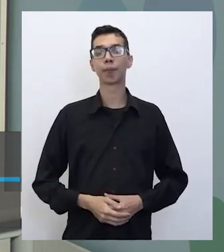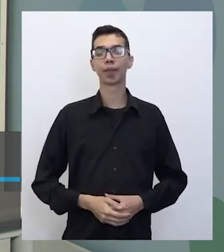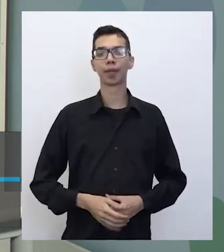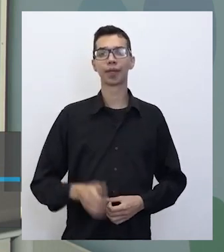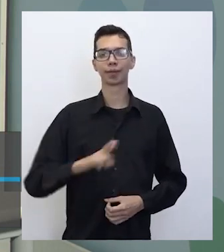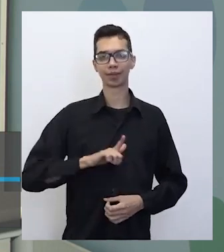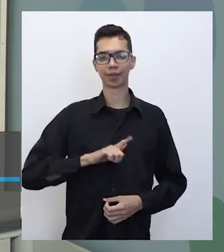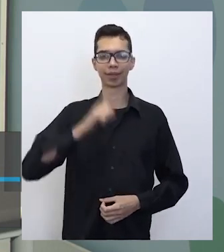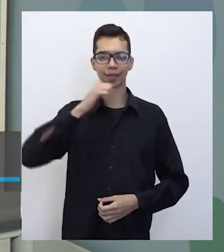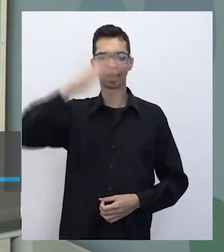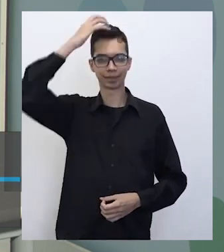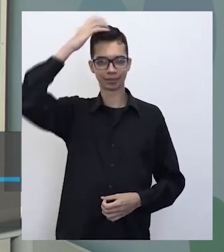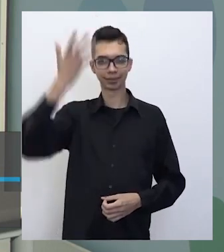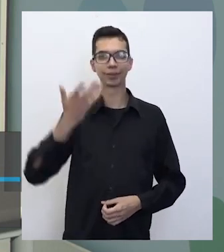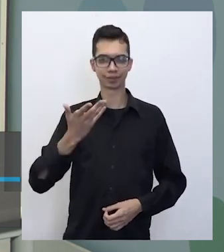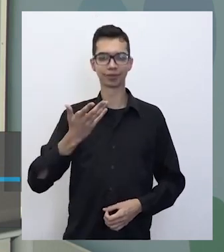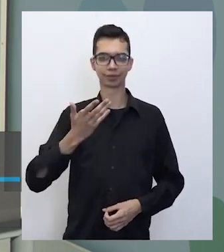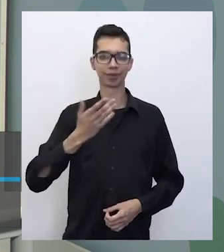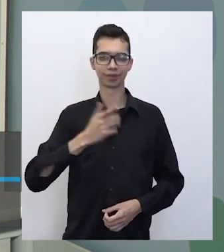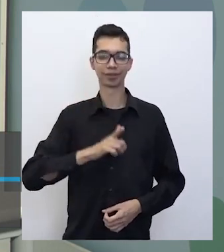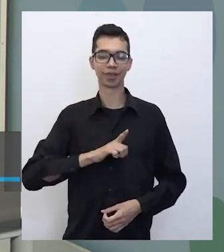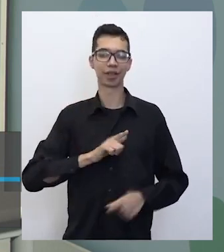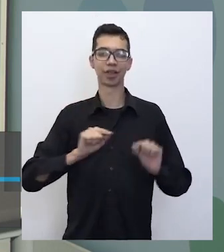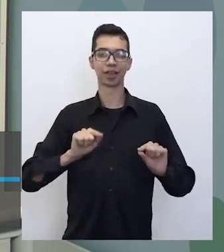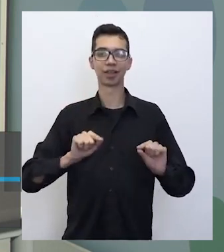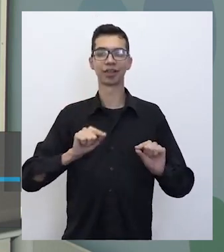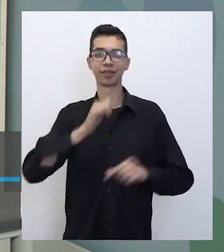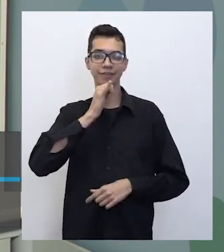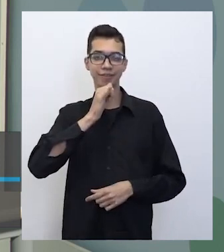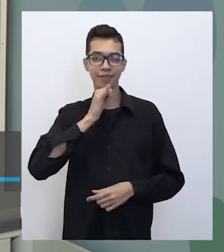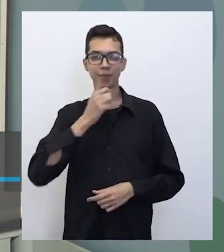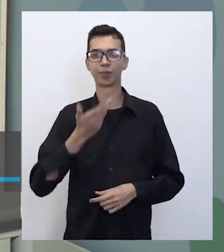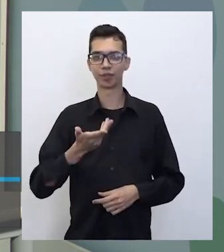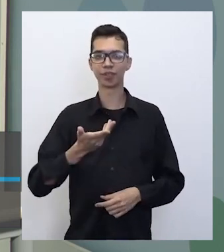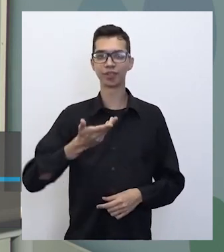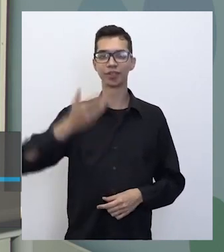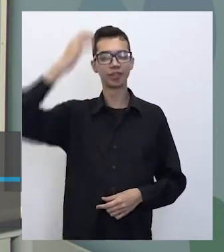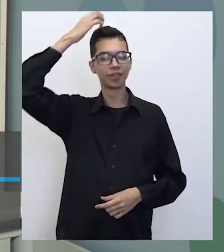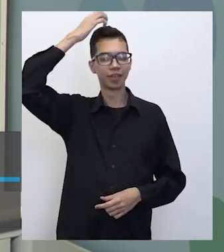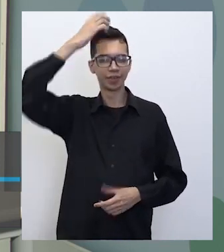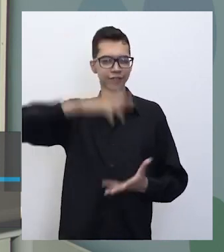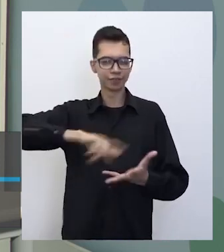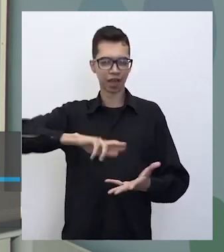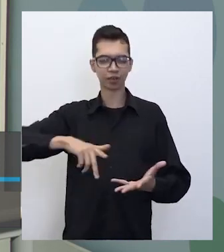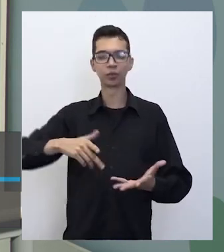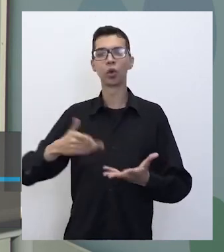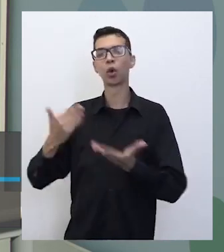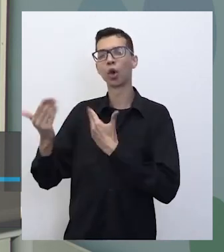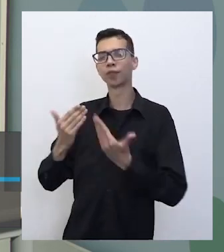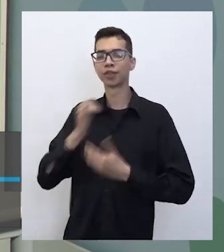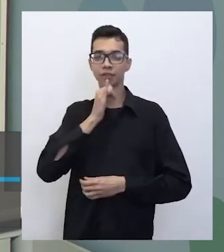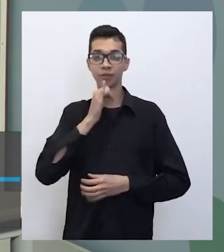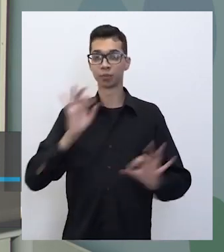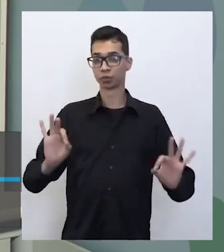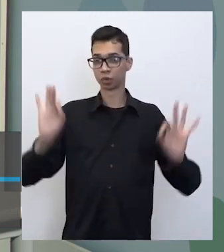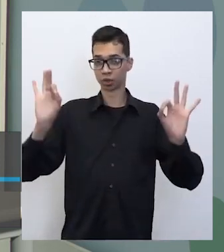os nobres, o pessoal do clero, aquela coisa toda, e aí tá todo mundo ali, né, controlado, organizando. E enquanto tá todo mundo da nobreza ali, né, o rei,